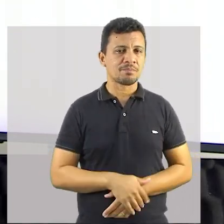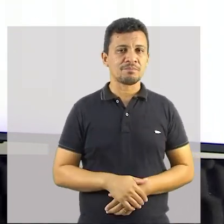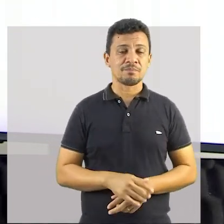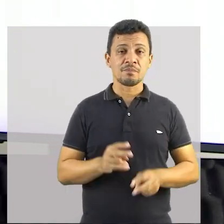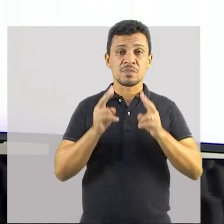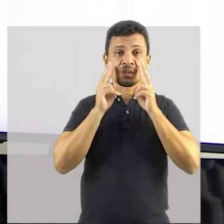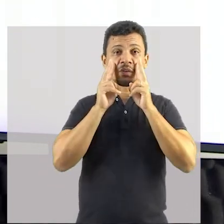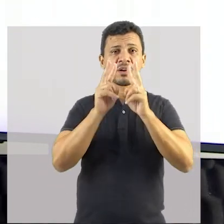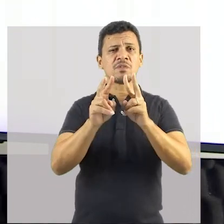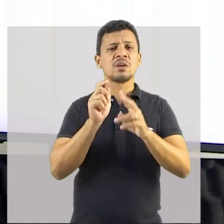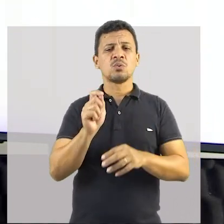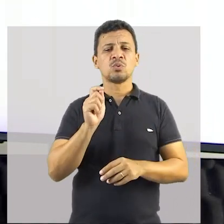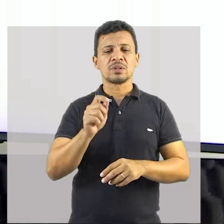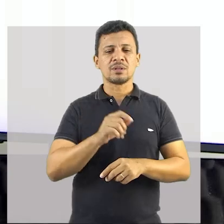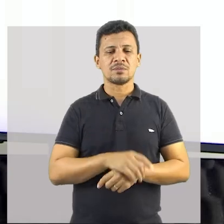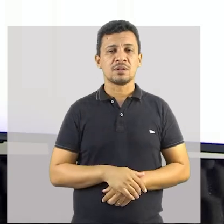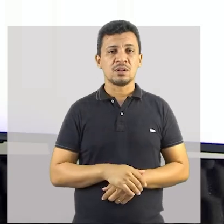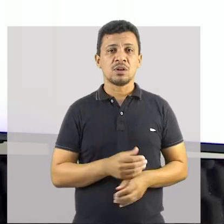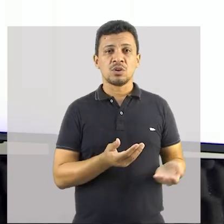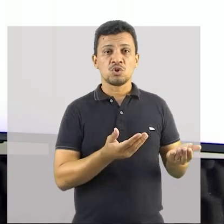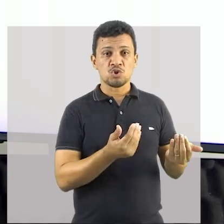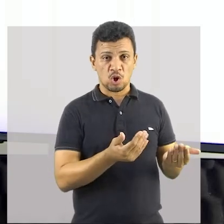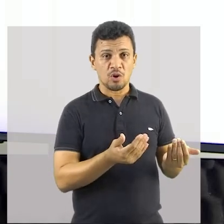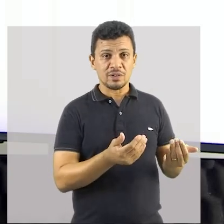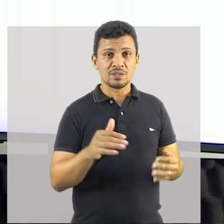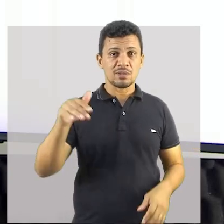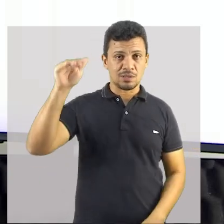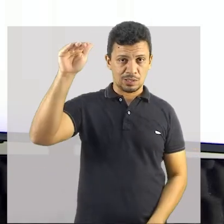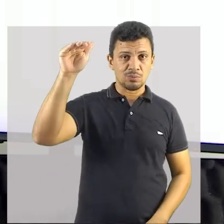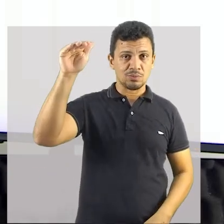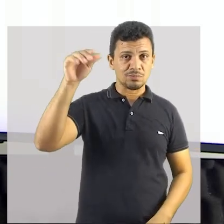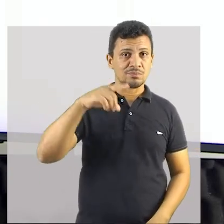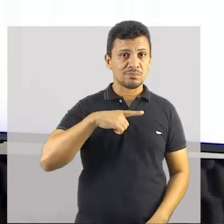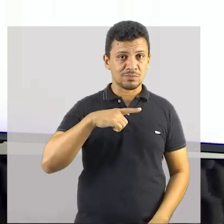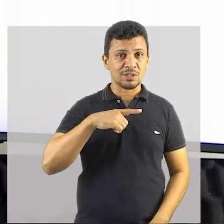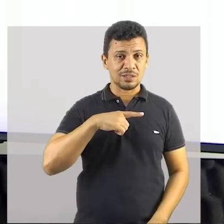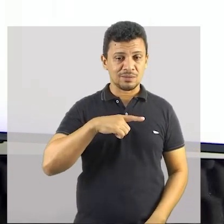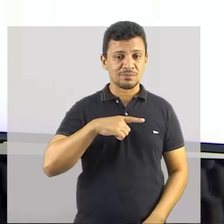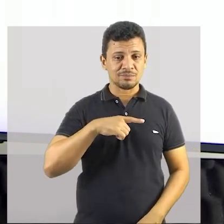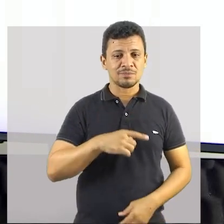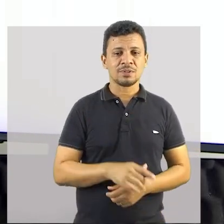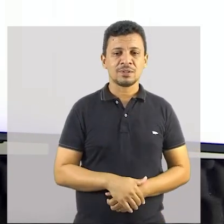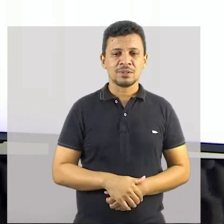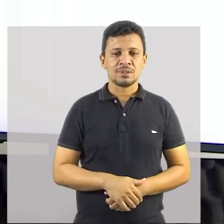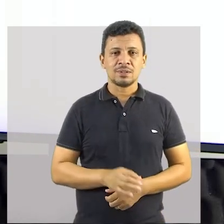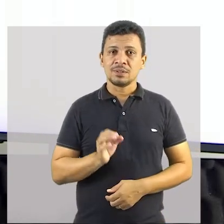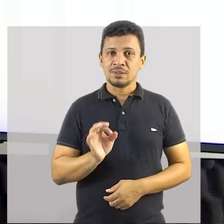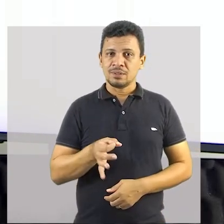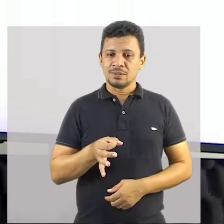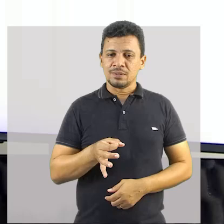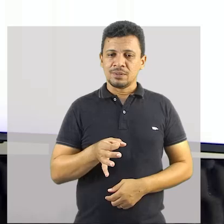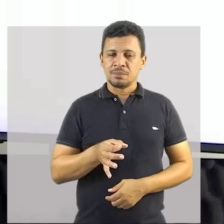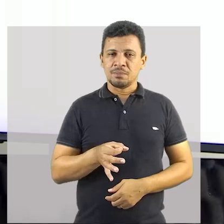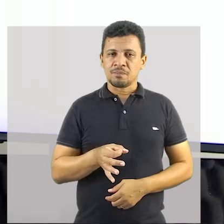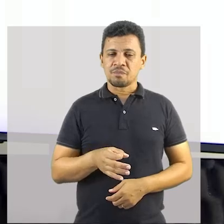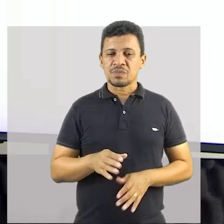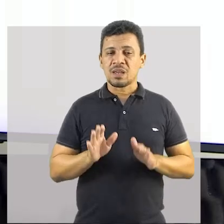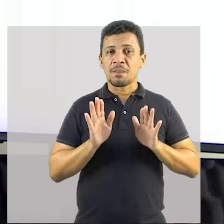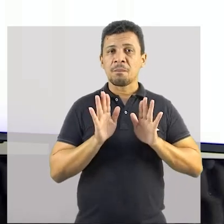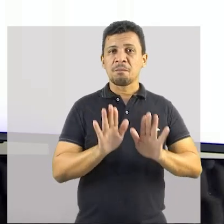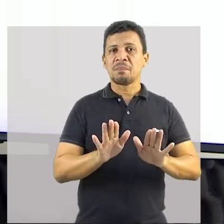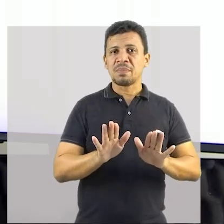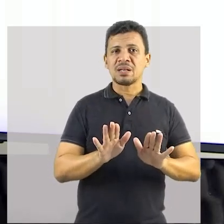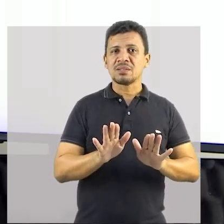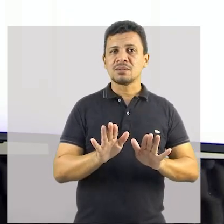para a pirâmide, você vai ver o quê? Que eu tenho entre jovens e adultos, predominando entre jovens e adultos, certo? Só que,